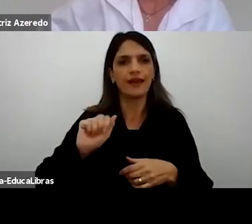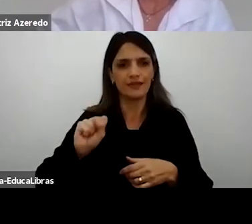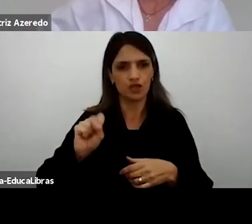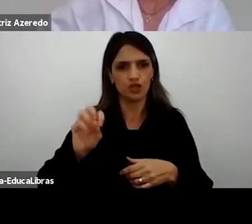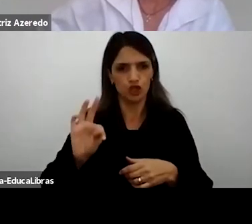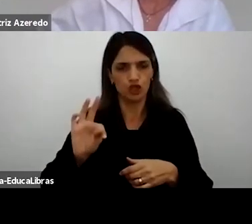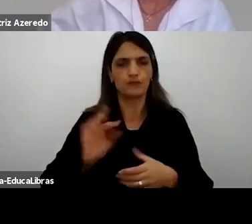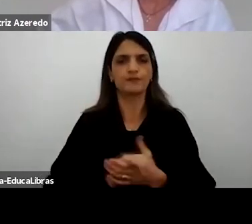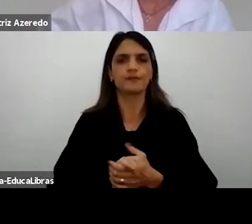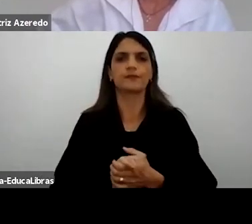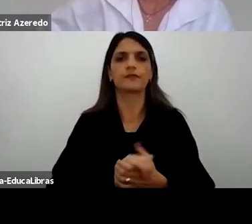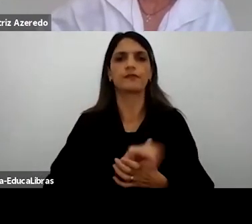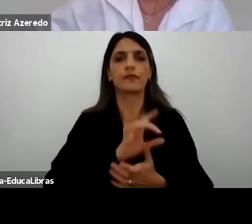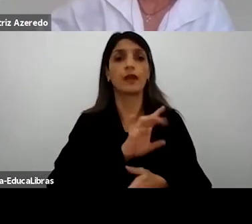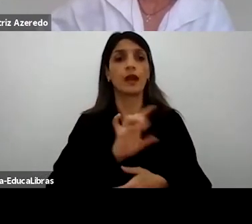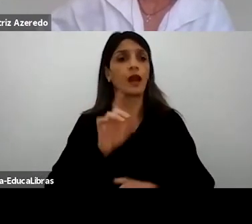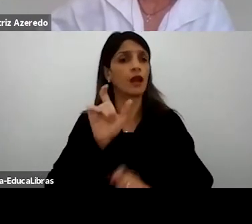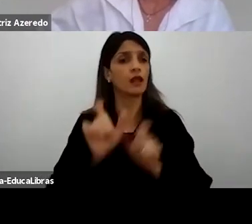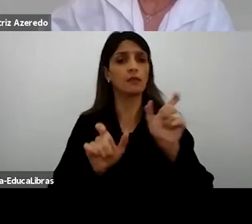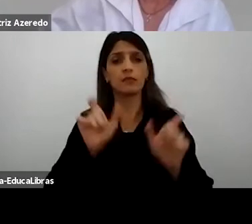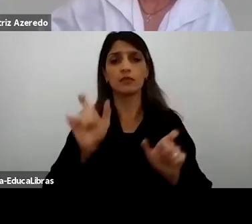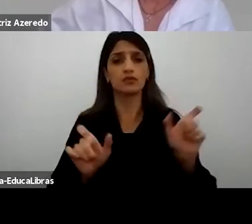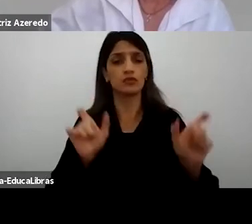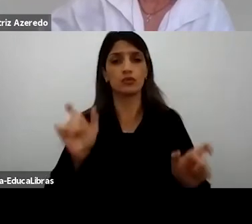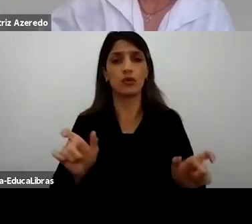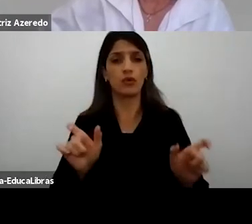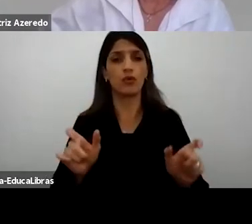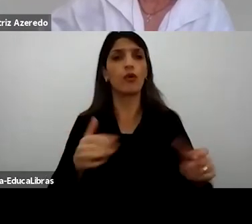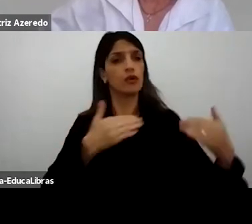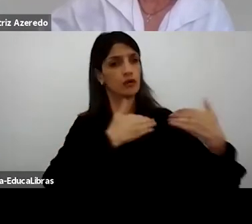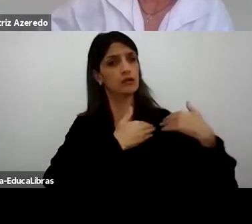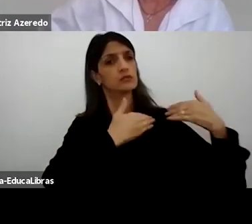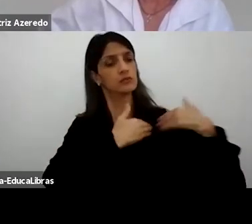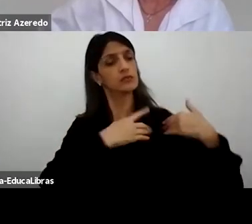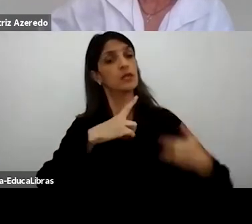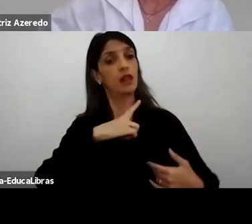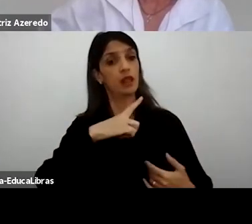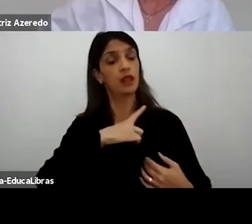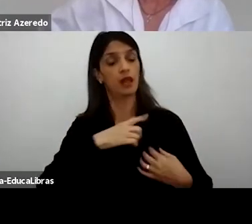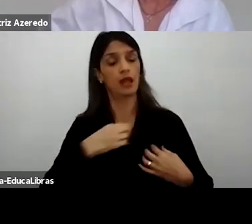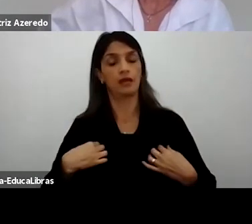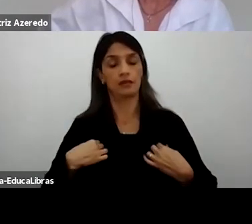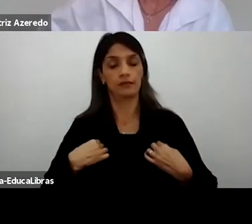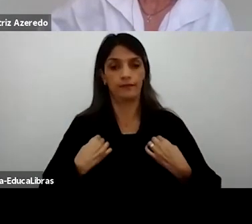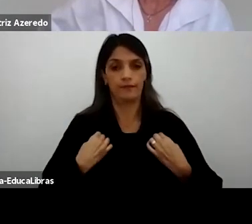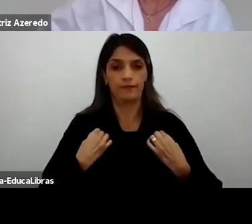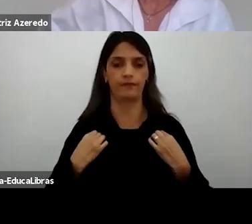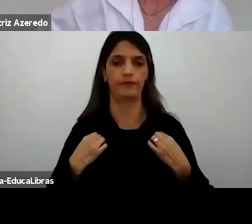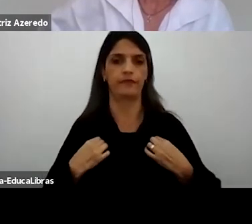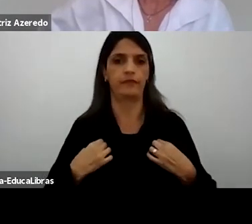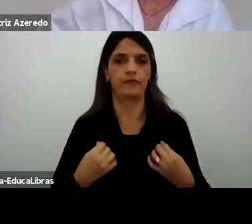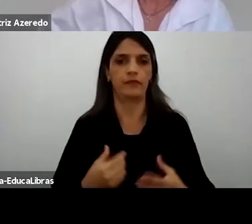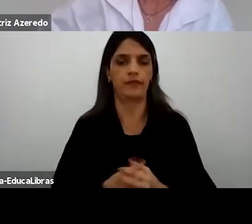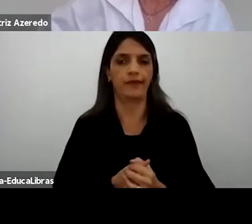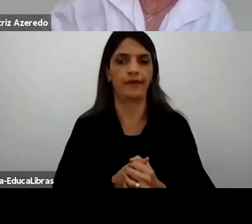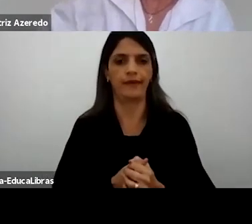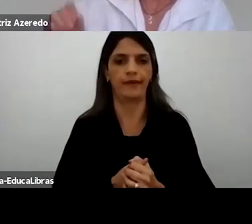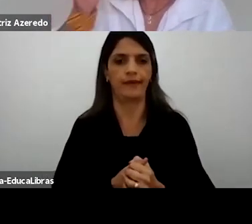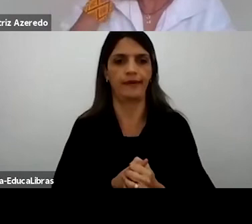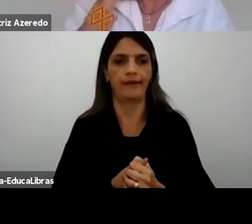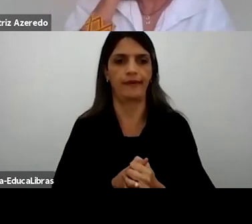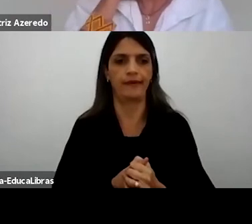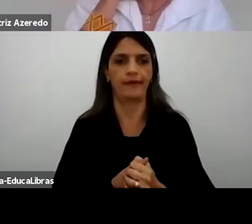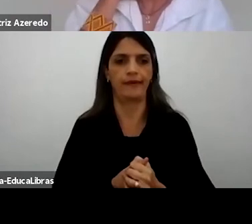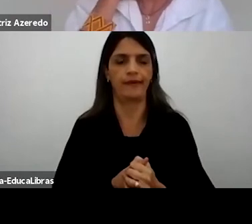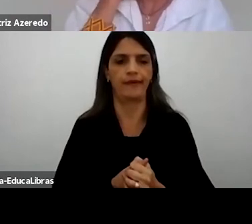cada um de nós é um pouco responsável. Acho que eu quero... quando a gente reconhece que o que a